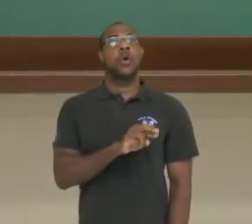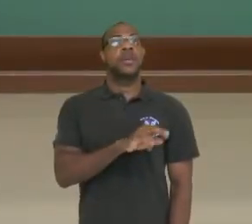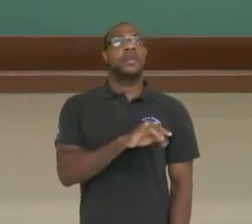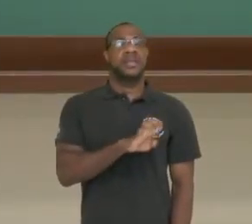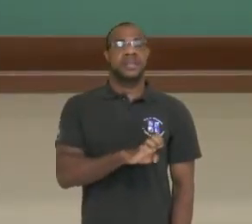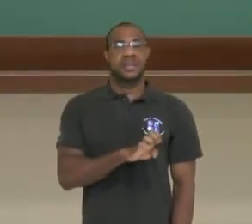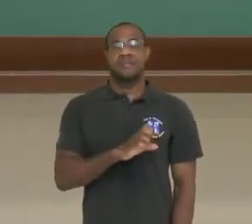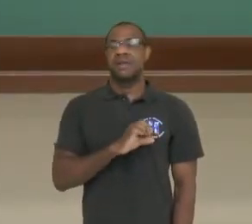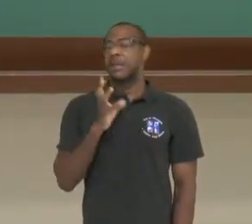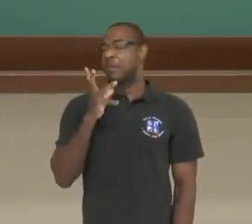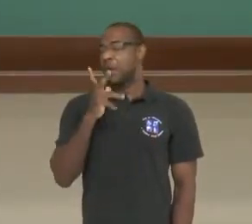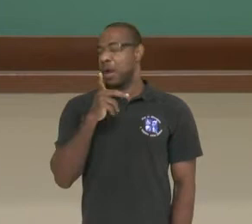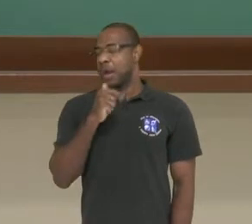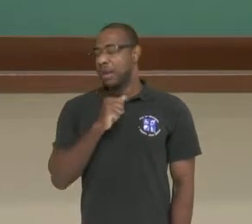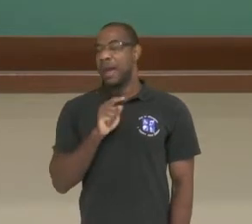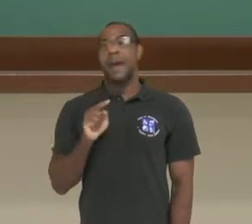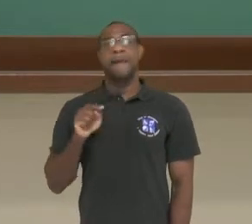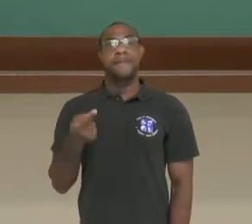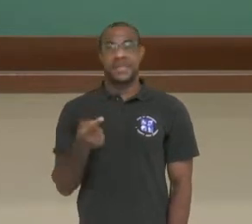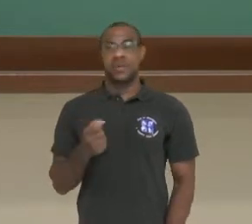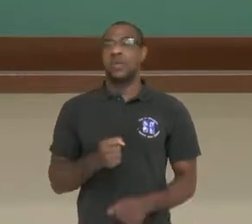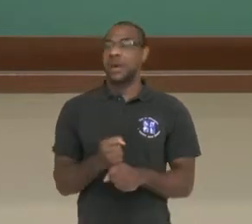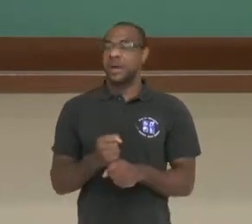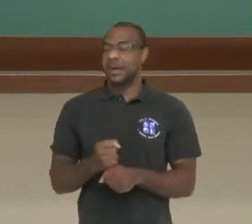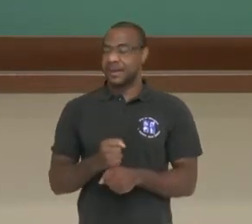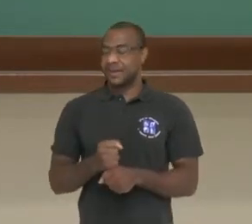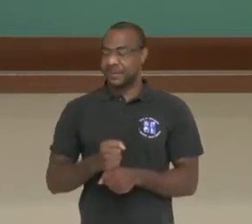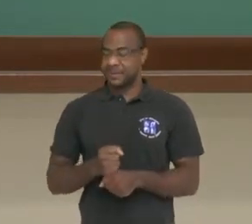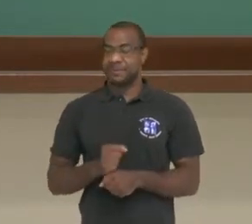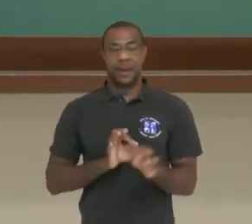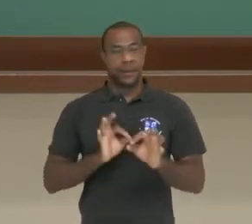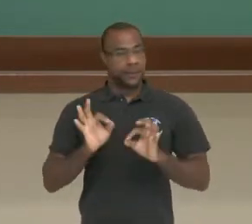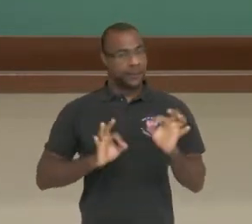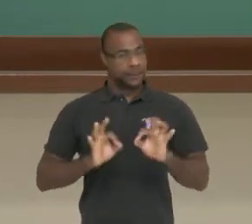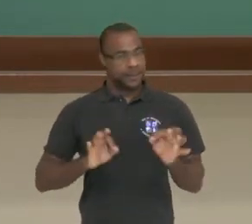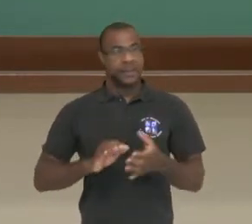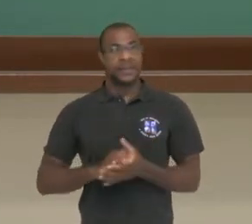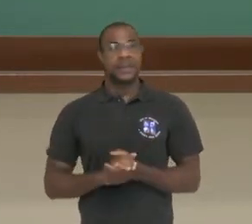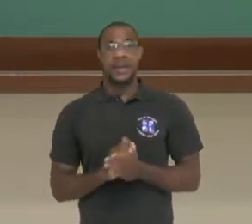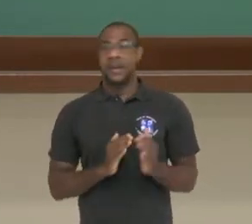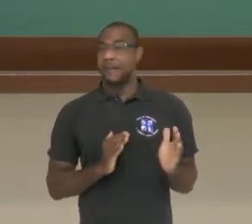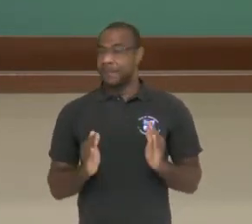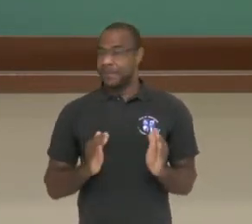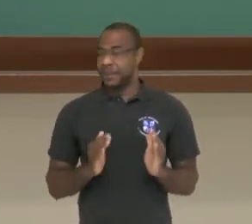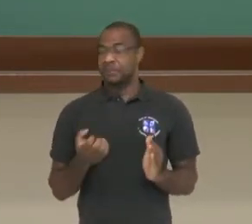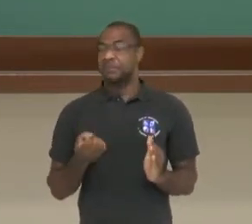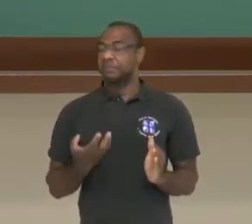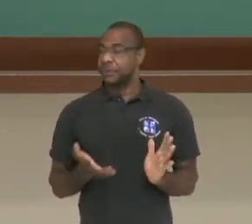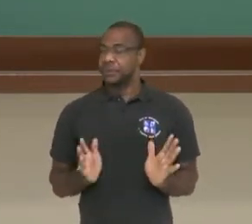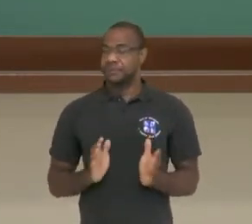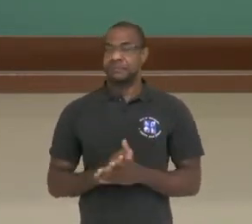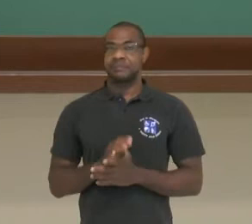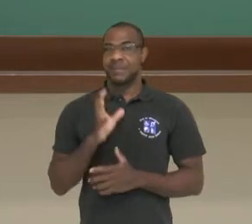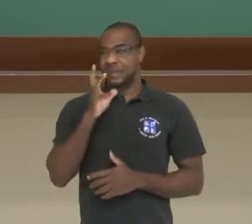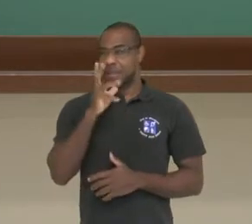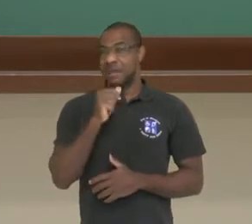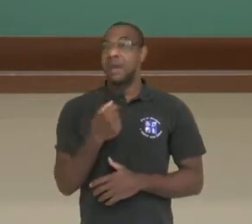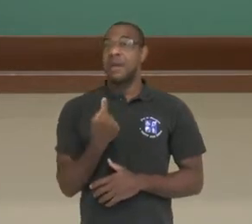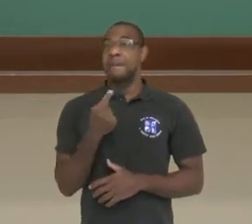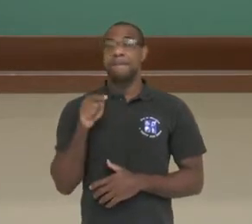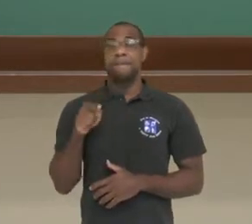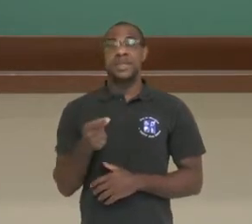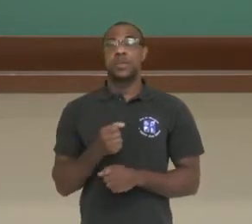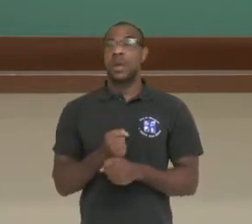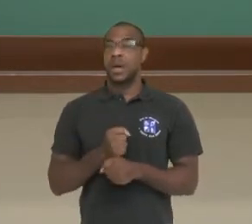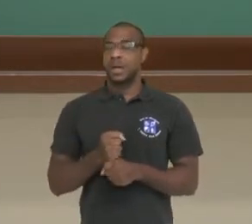vai demorar ainda quase 1000 anos para acontecer a sua queda. É um longo período, vamos chamar que é um império durar quase 1000 anos, o Império Romano do